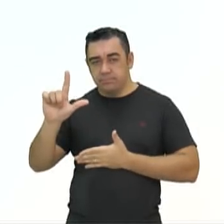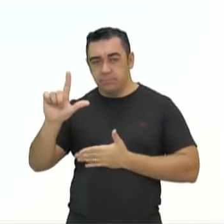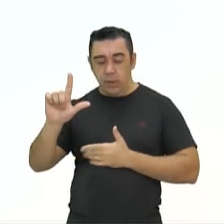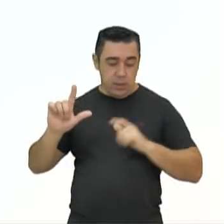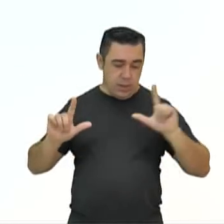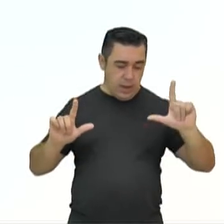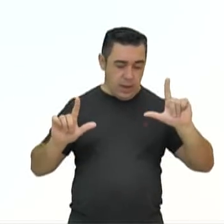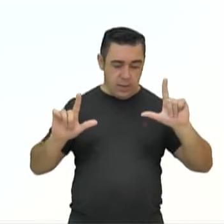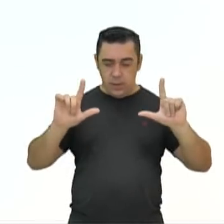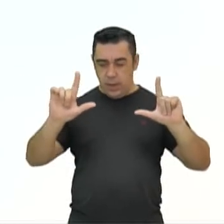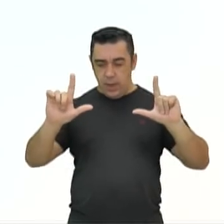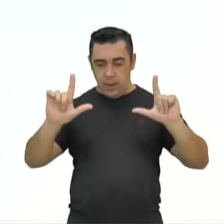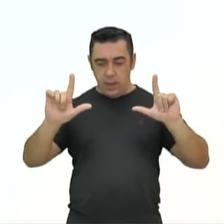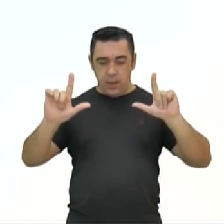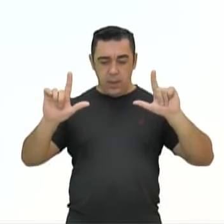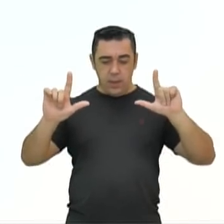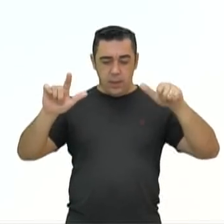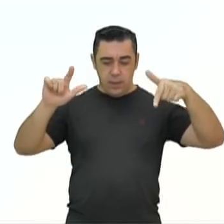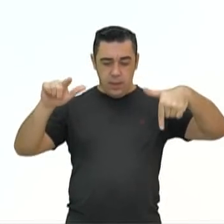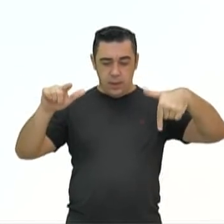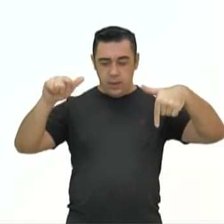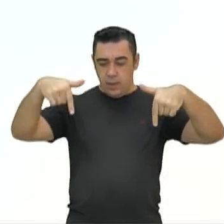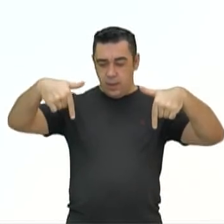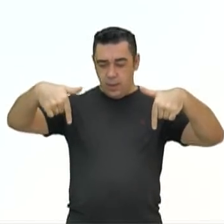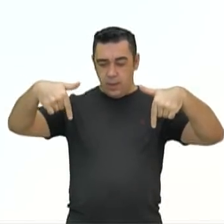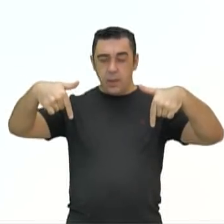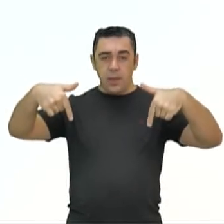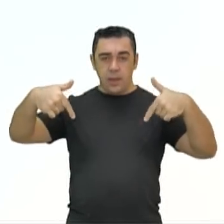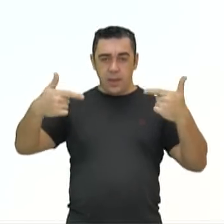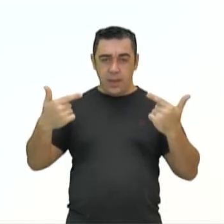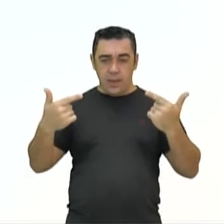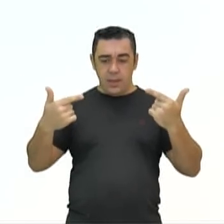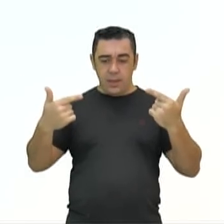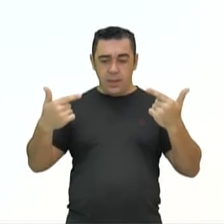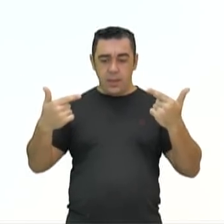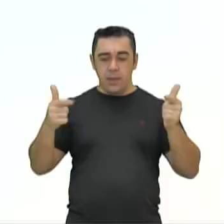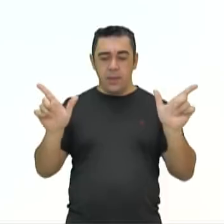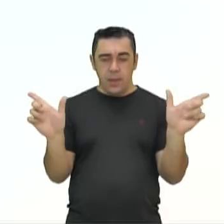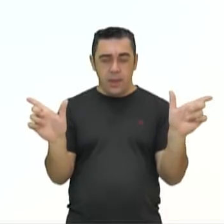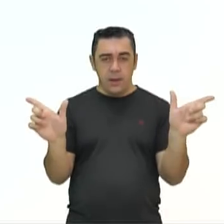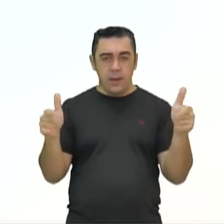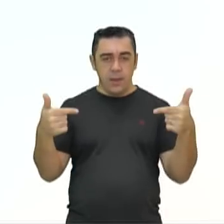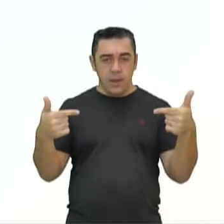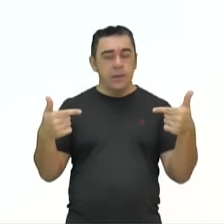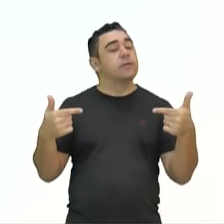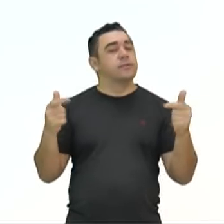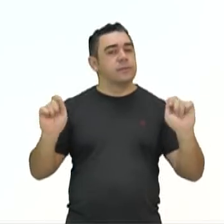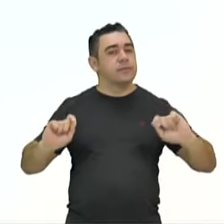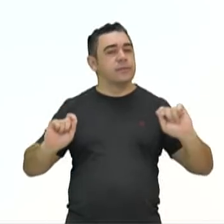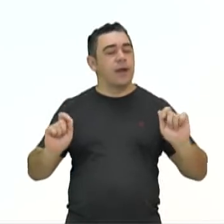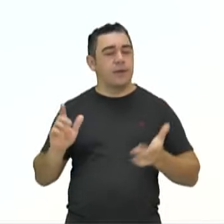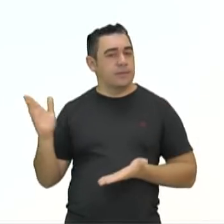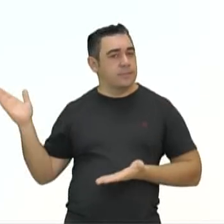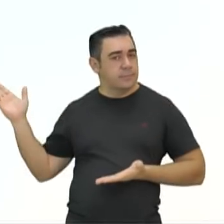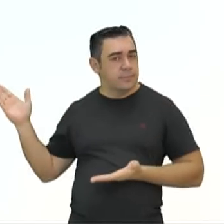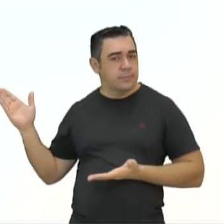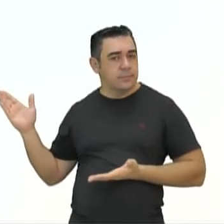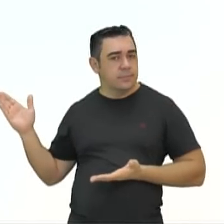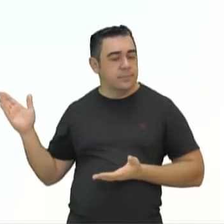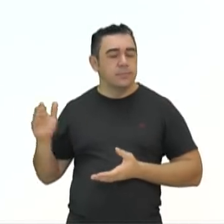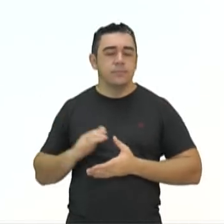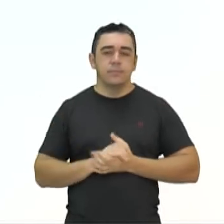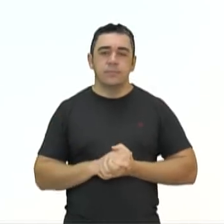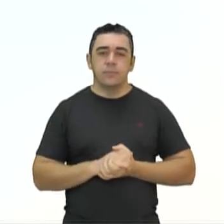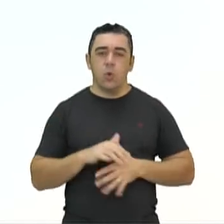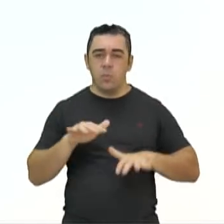lá, sai daqui, ó, 2 para frente, uma para o lado, sempre em L. Não tem como, depois que você acostuma com a jogada dele, ali, não tem